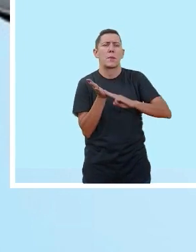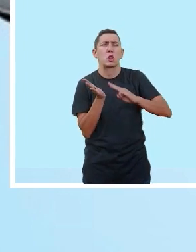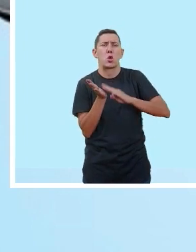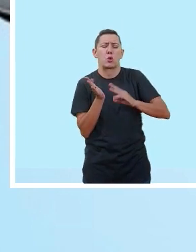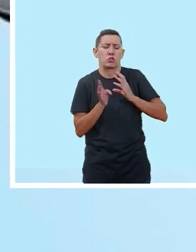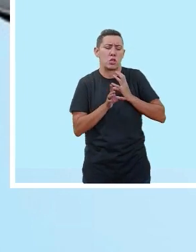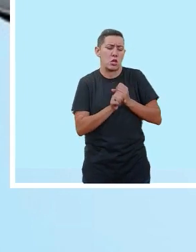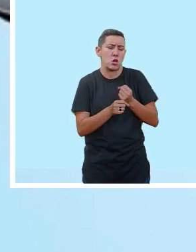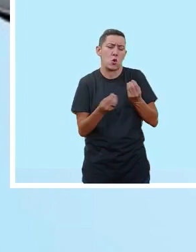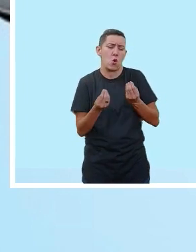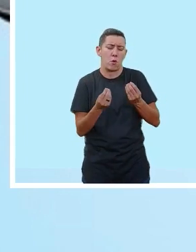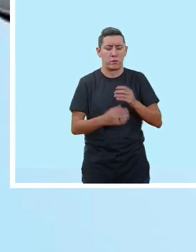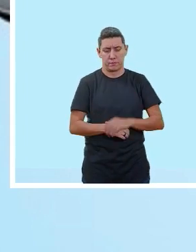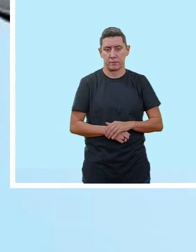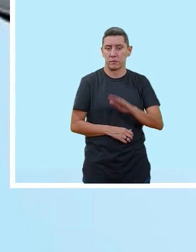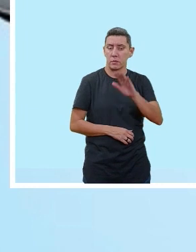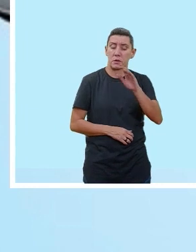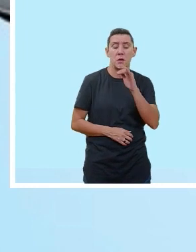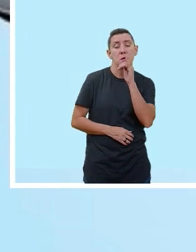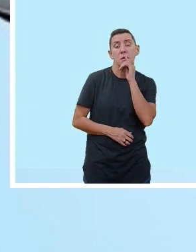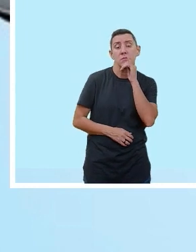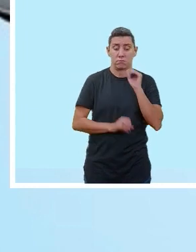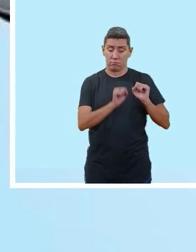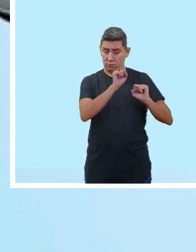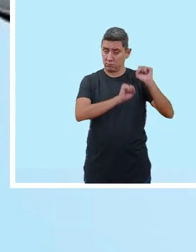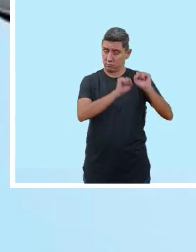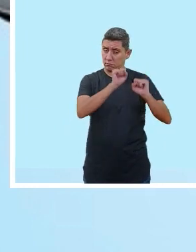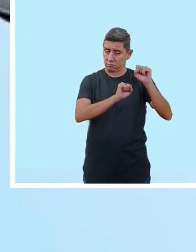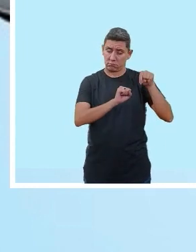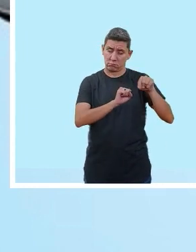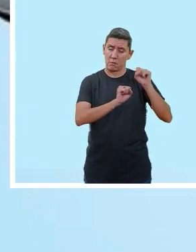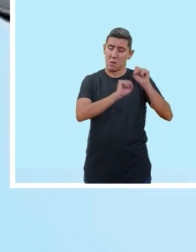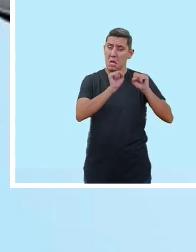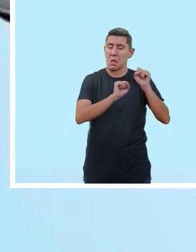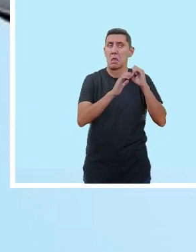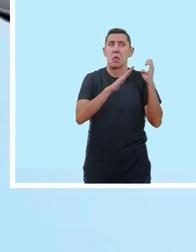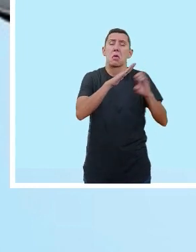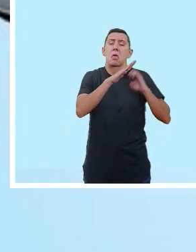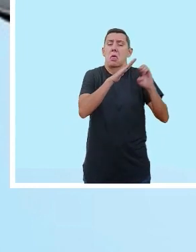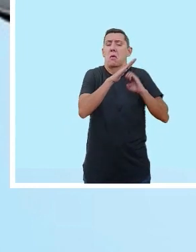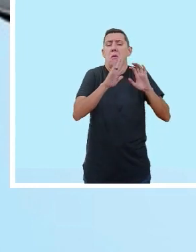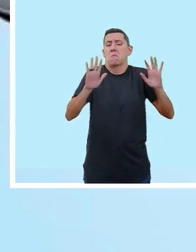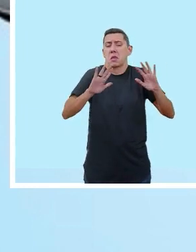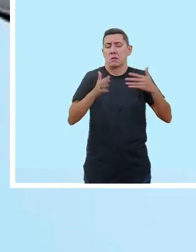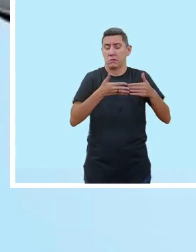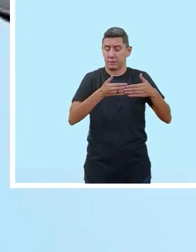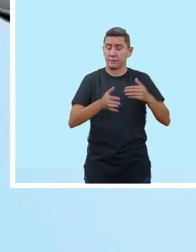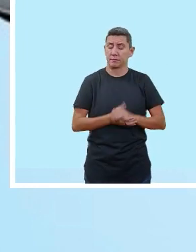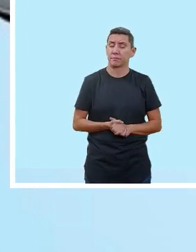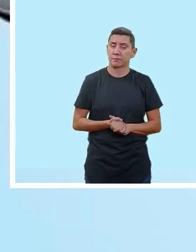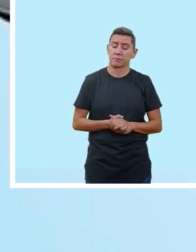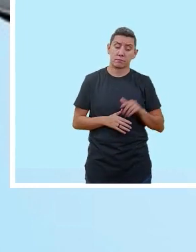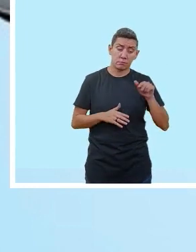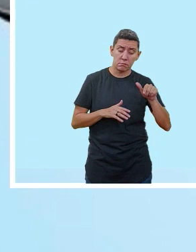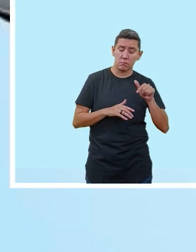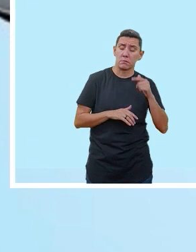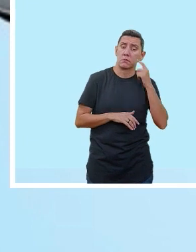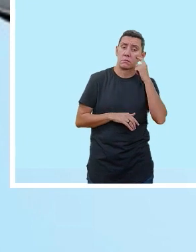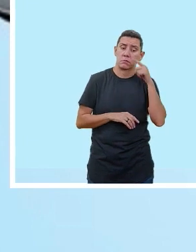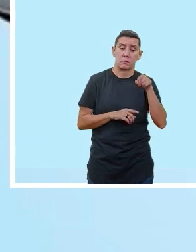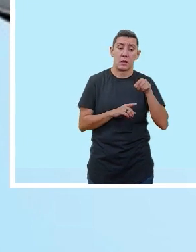exemplo uma empresa, né? Tudo que tem relação com a operação direta da empresa